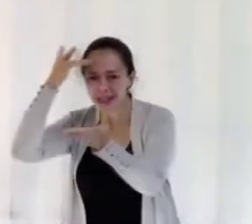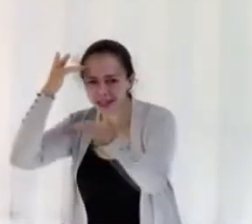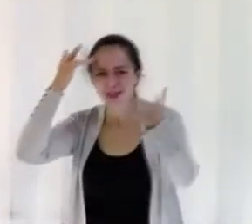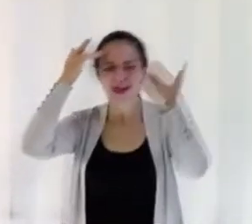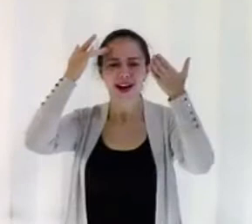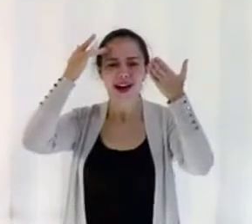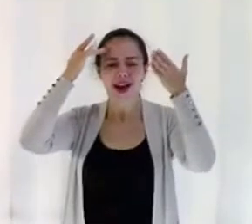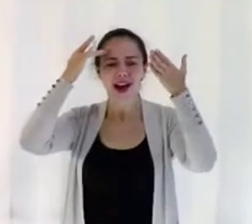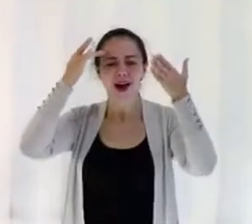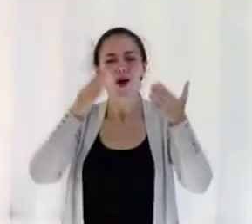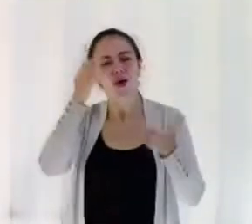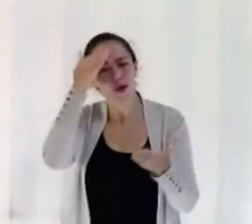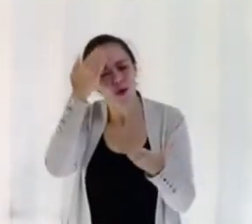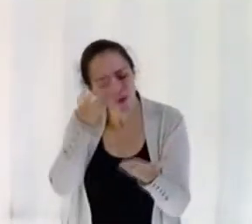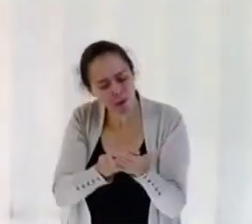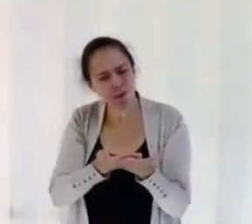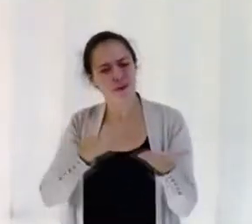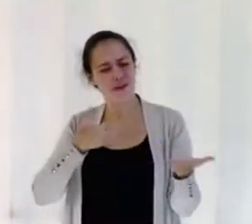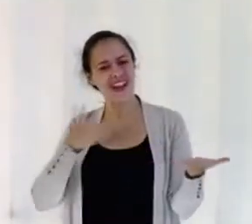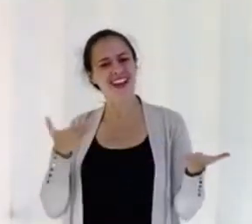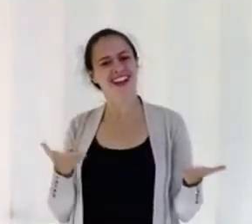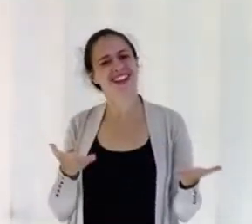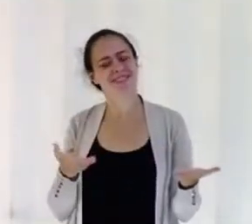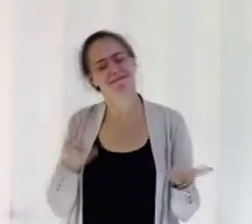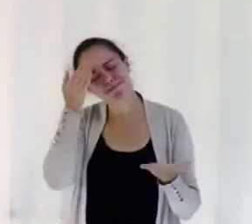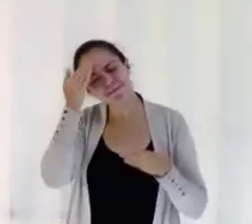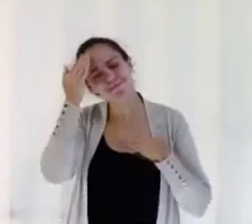naquilo. Veja a partir